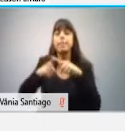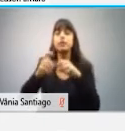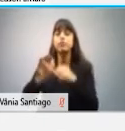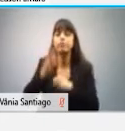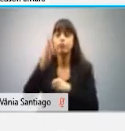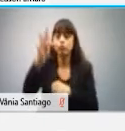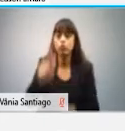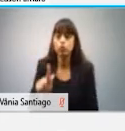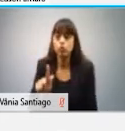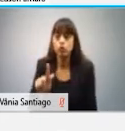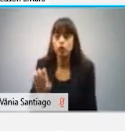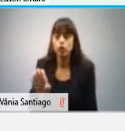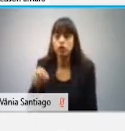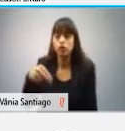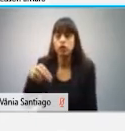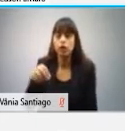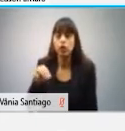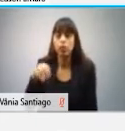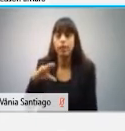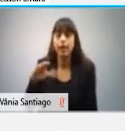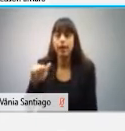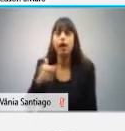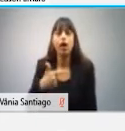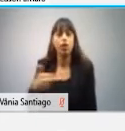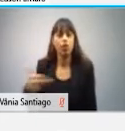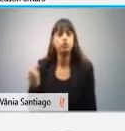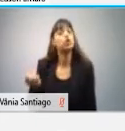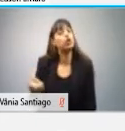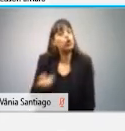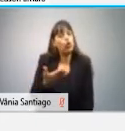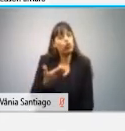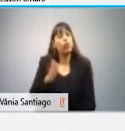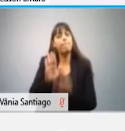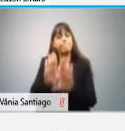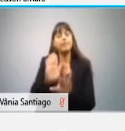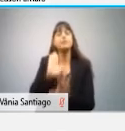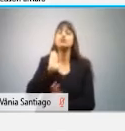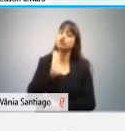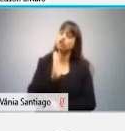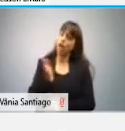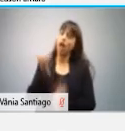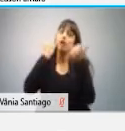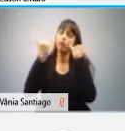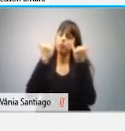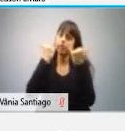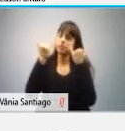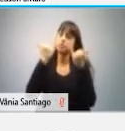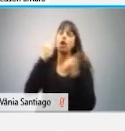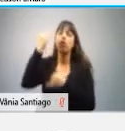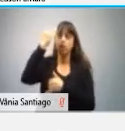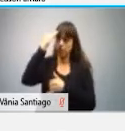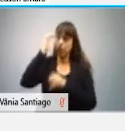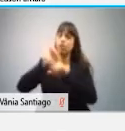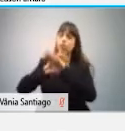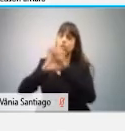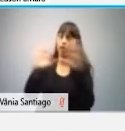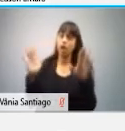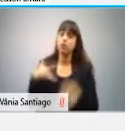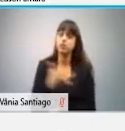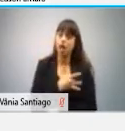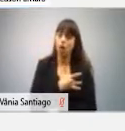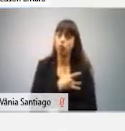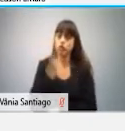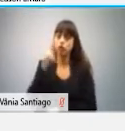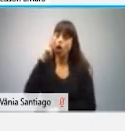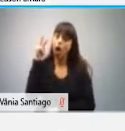hoje, volto a dizer, é bastante ainda novo, porém, já existem várias formas de se entender a saúde a partir